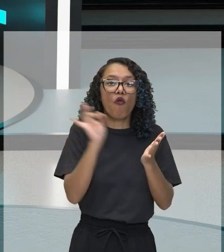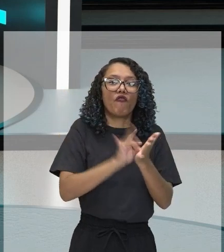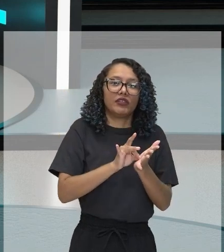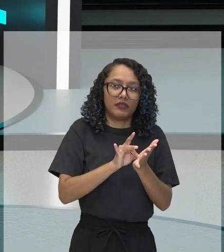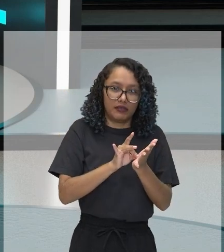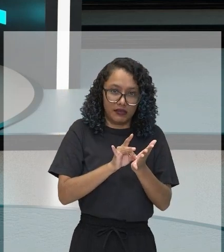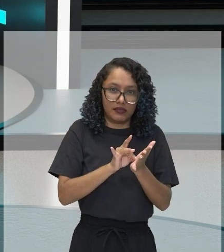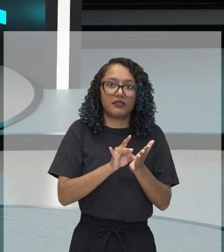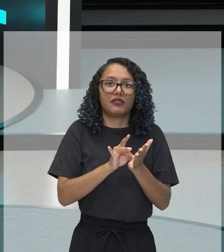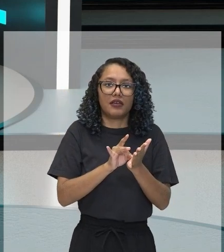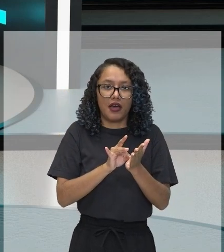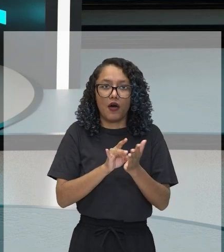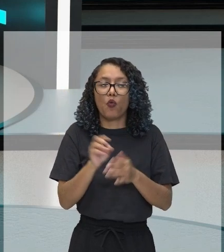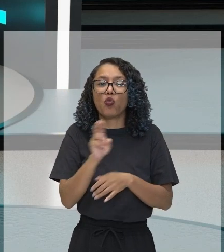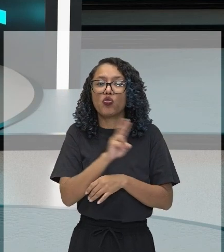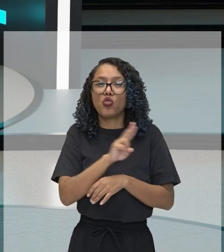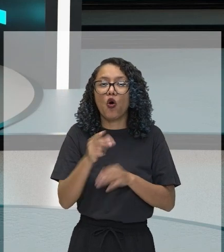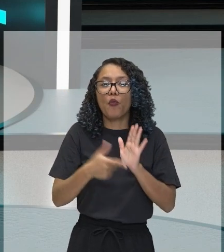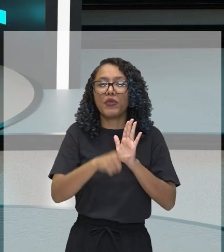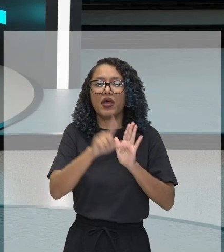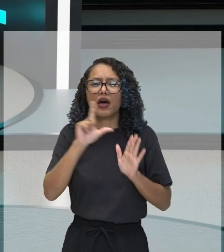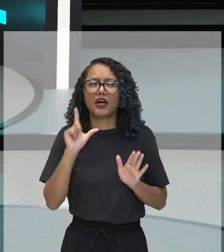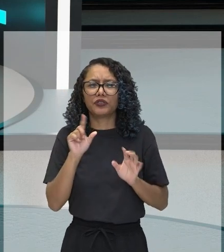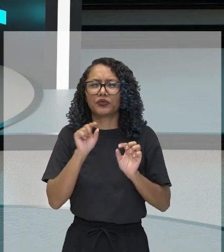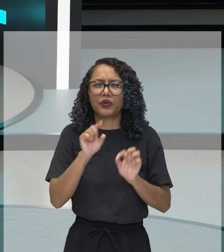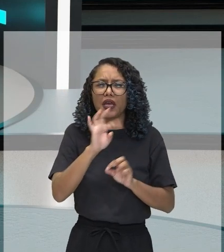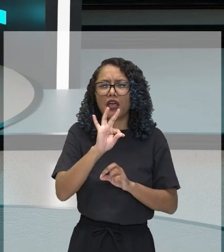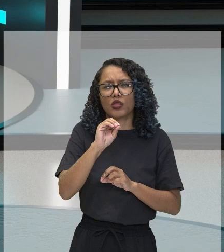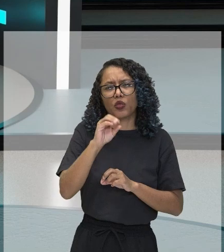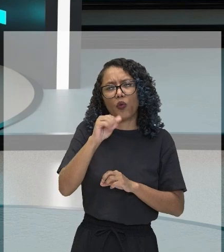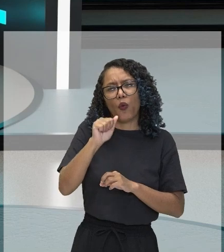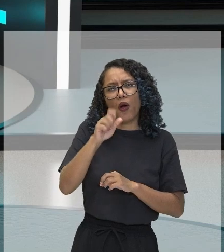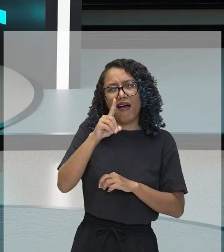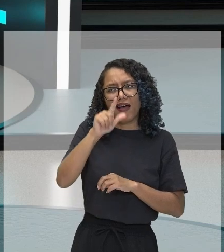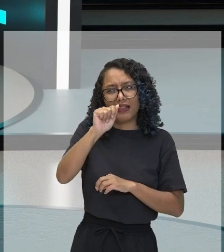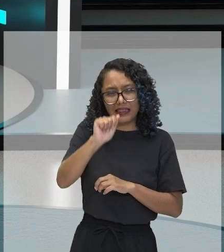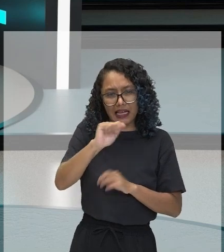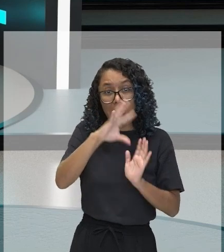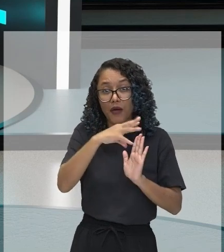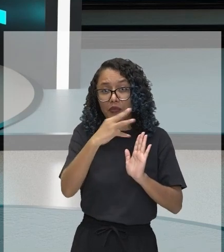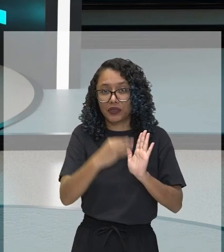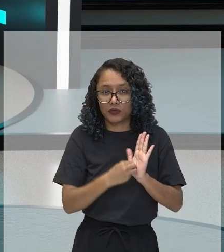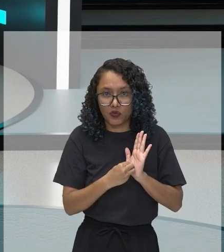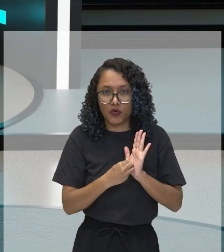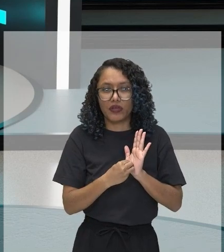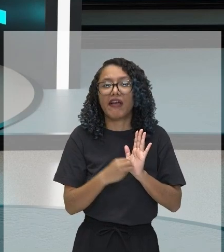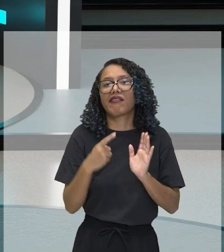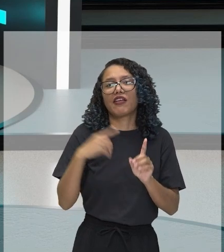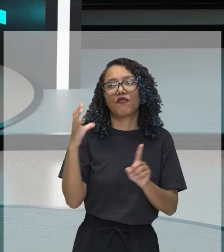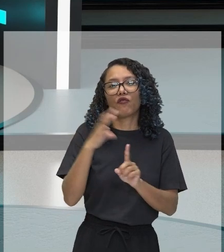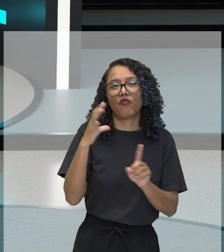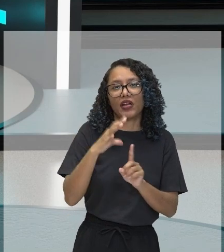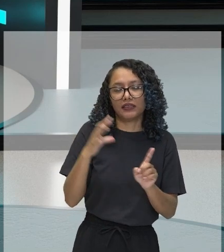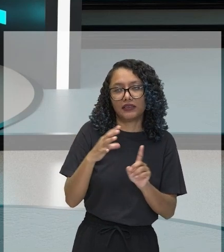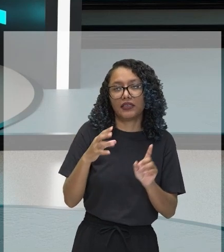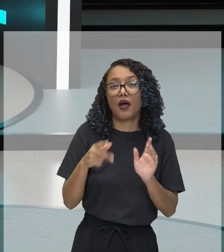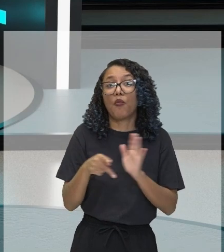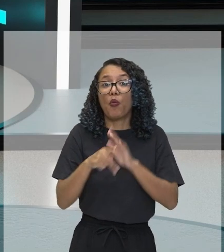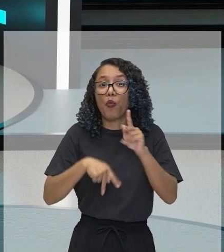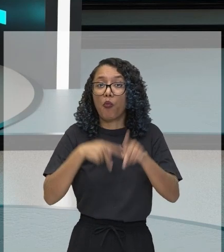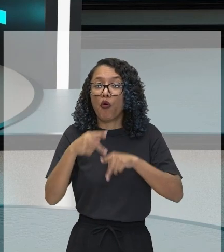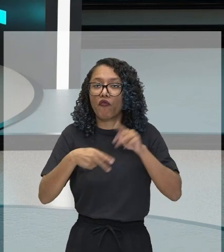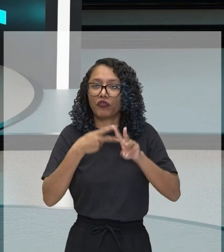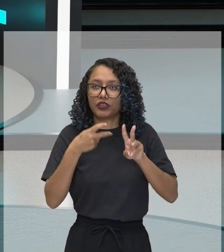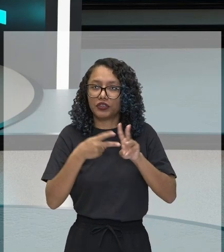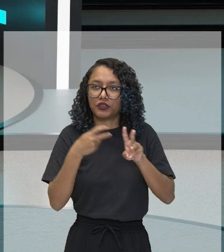evento chamado na época de Toada Amazônica, nome de influência indígena. A temática